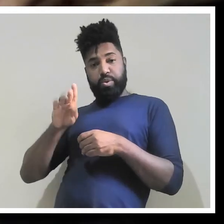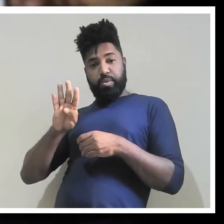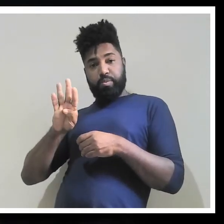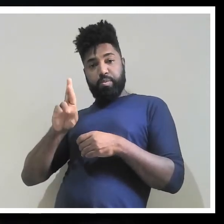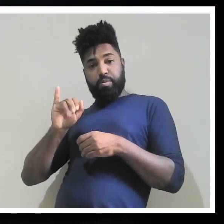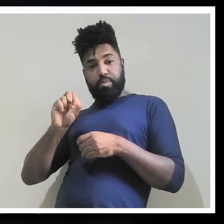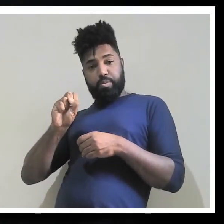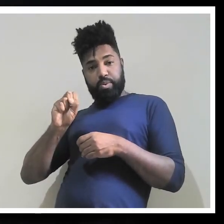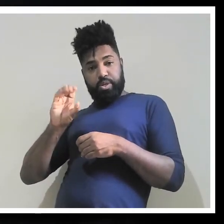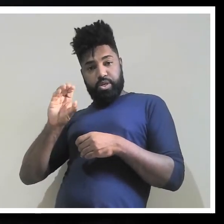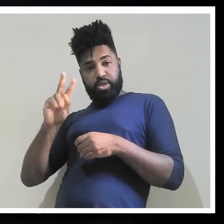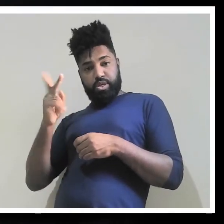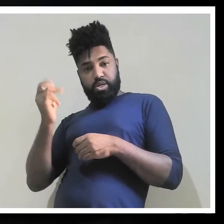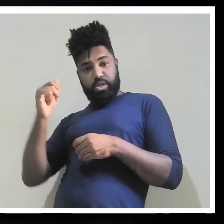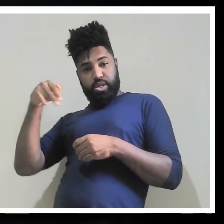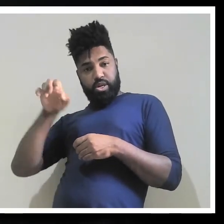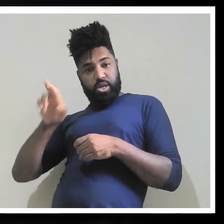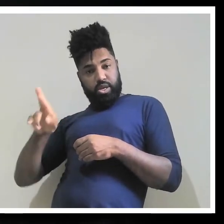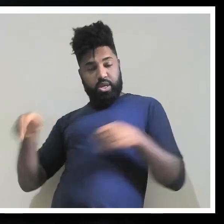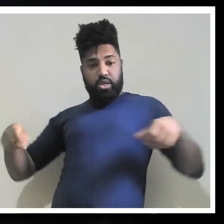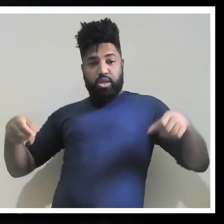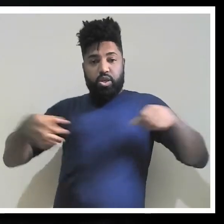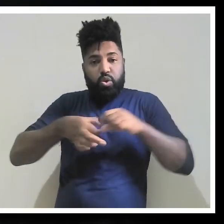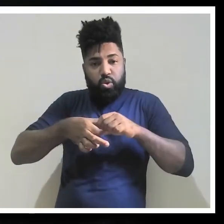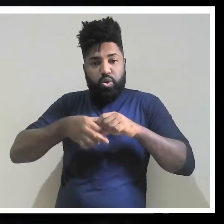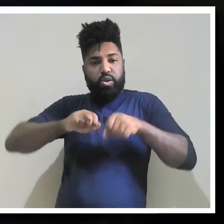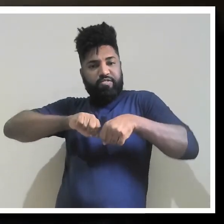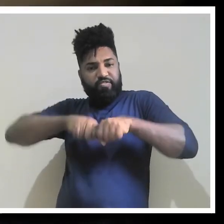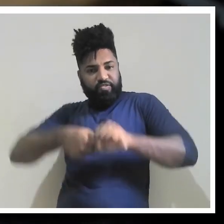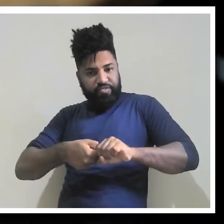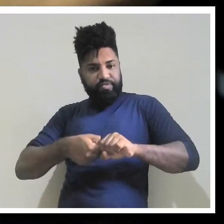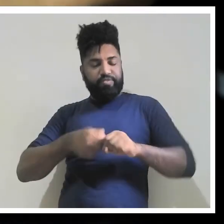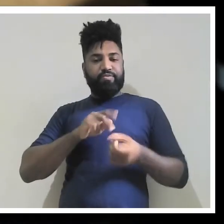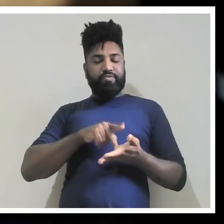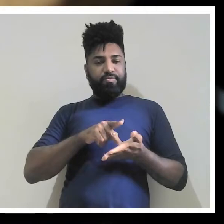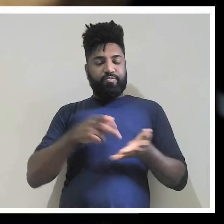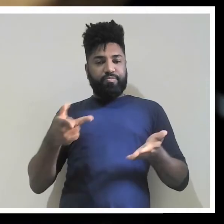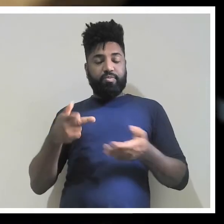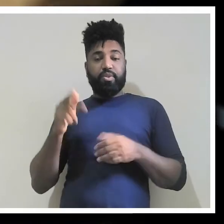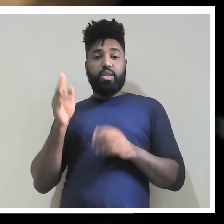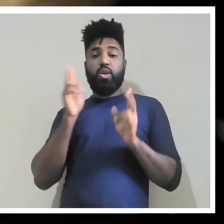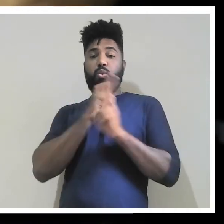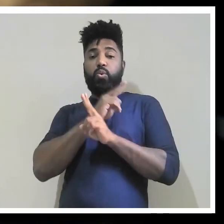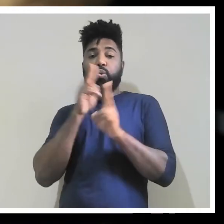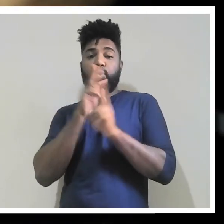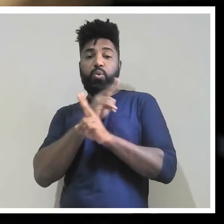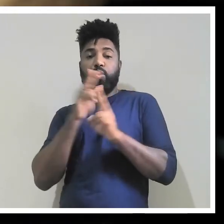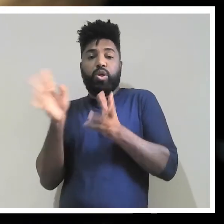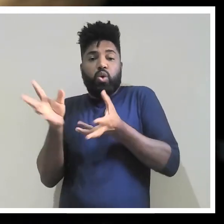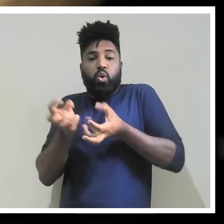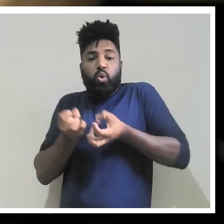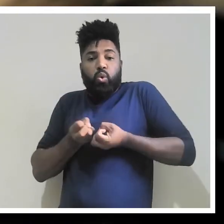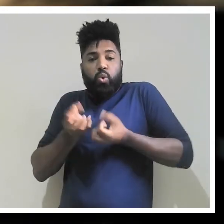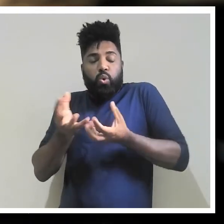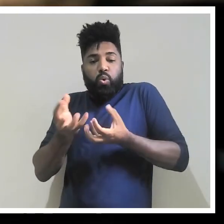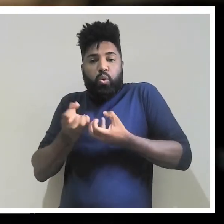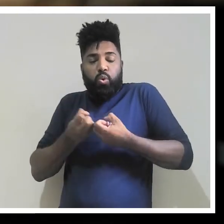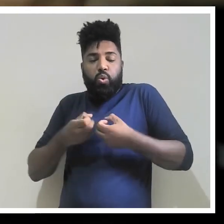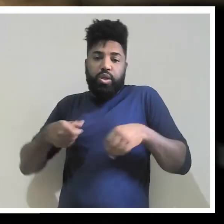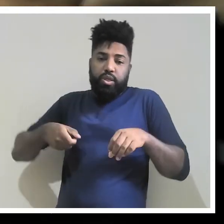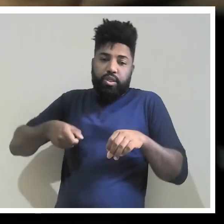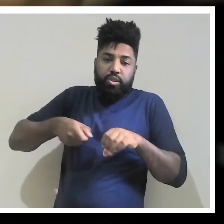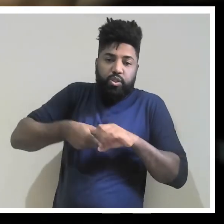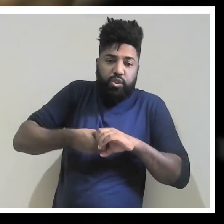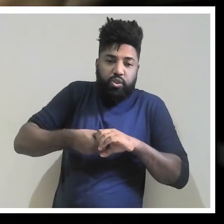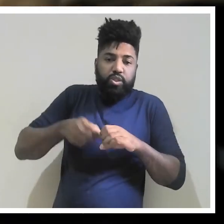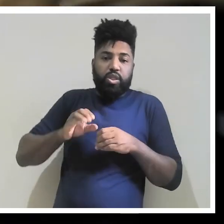ali dentro, né? Nós já recortamos ele, e para filtrar nós sugamos o ar do sistema colocando uma mangueira bem na